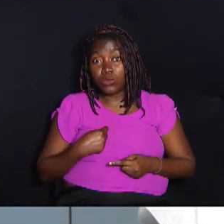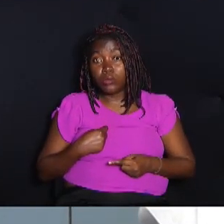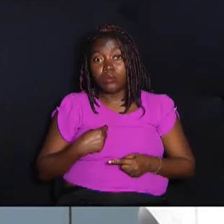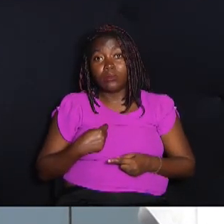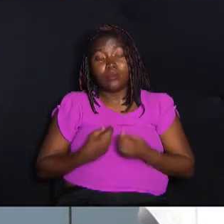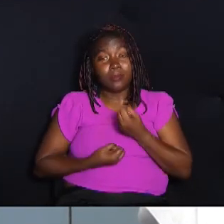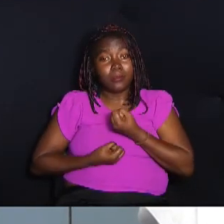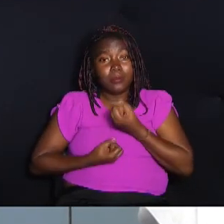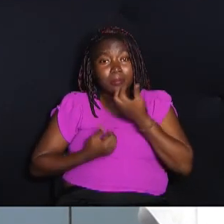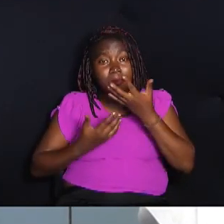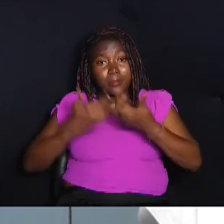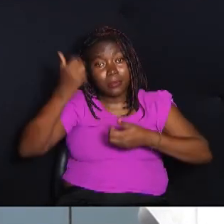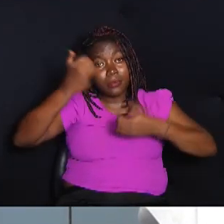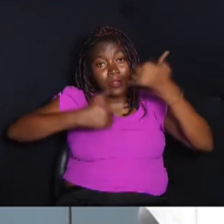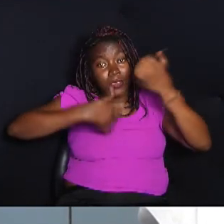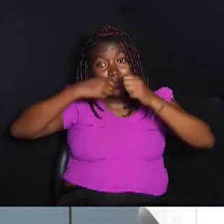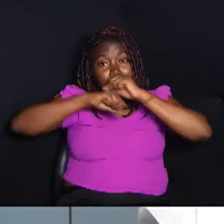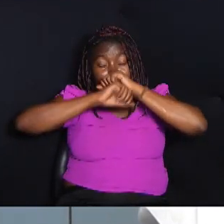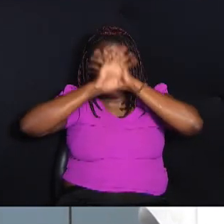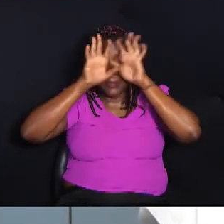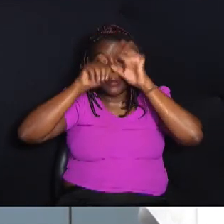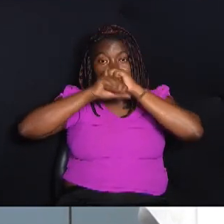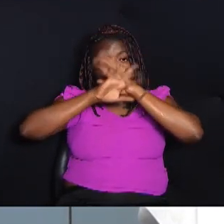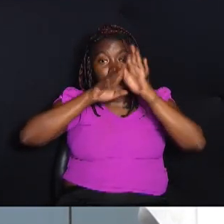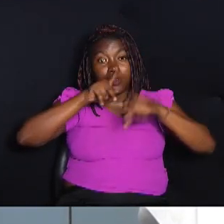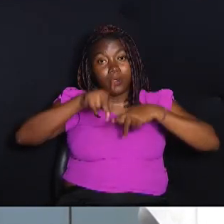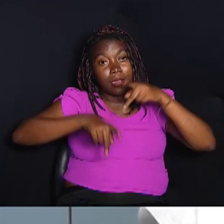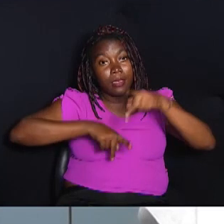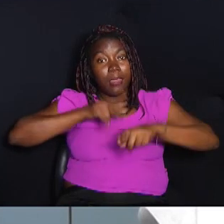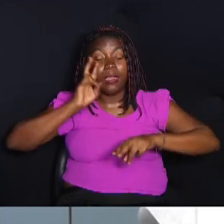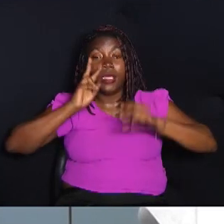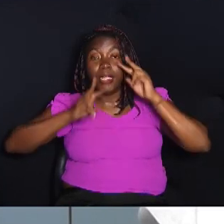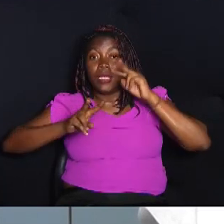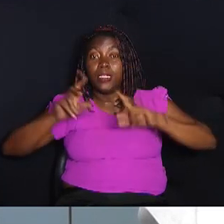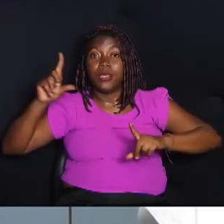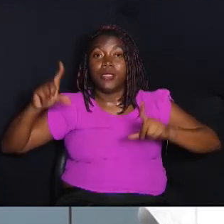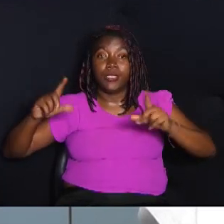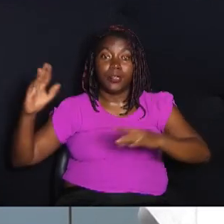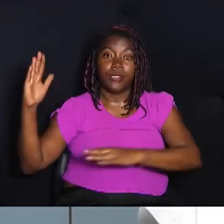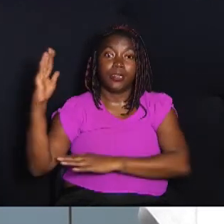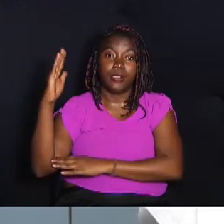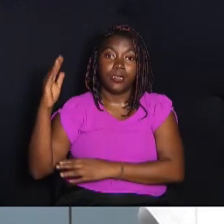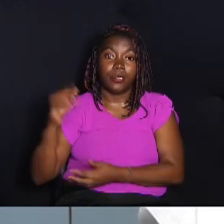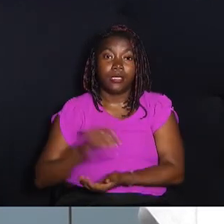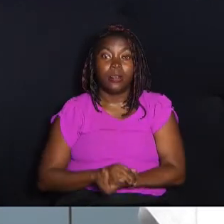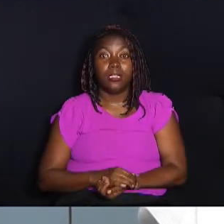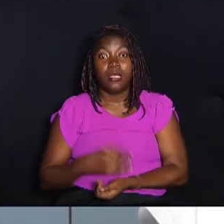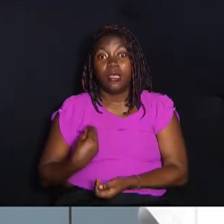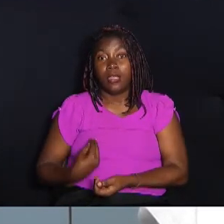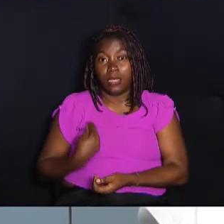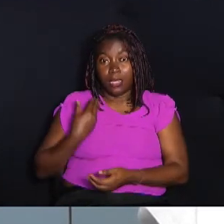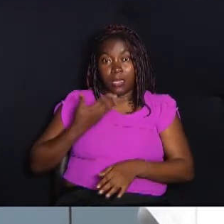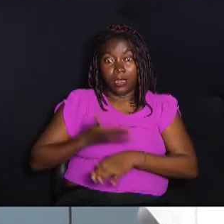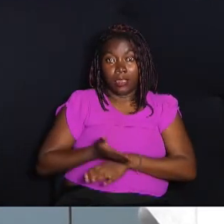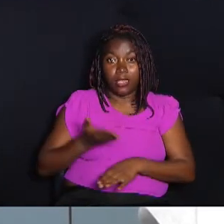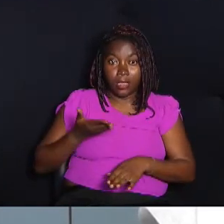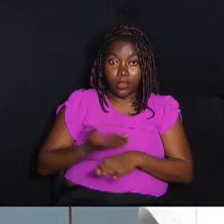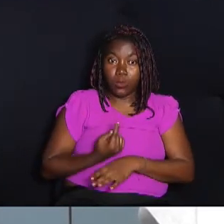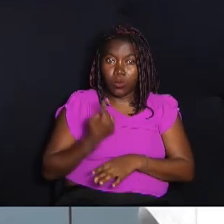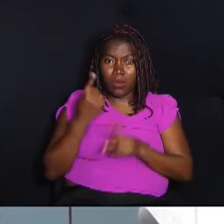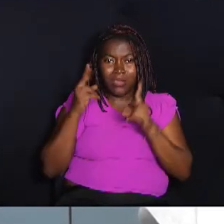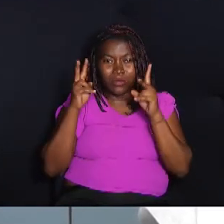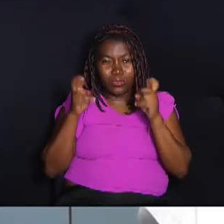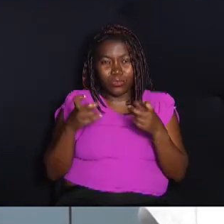nossa população, para o nosso telespectador da TV Câmara, participar de um assunto